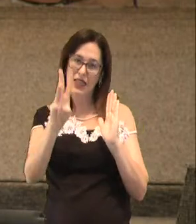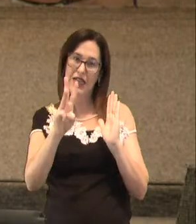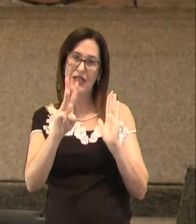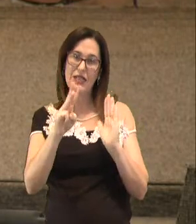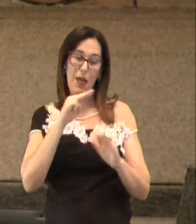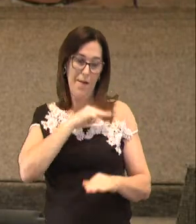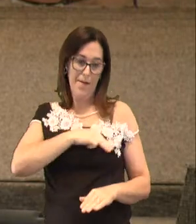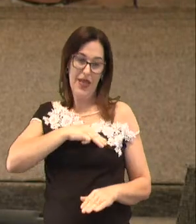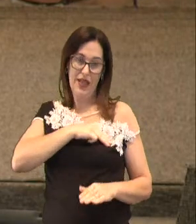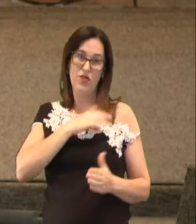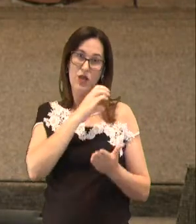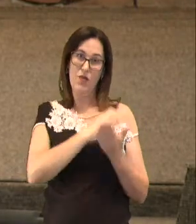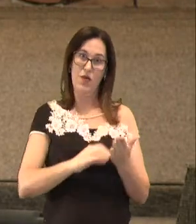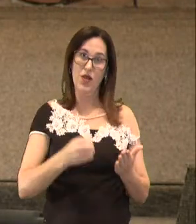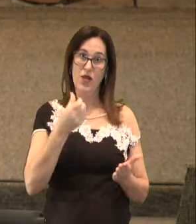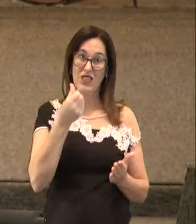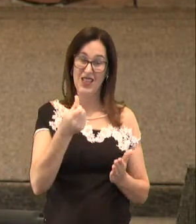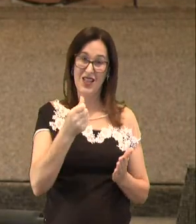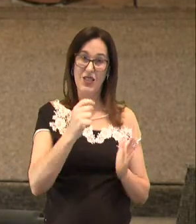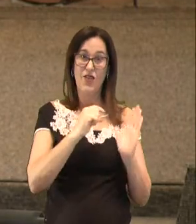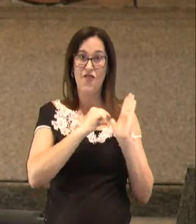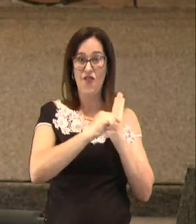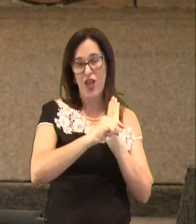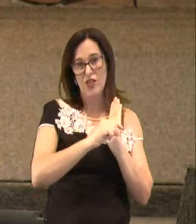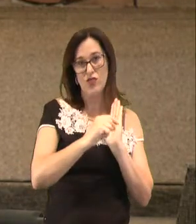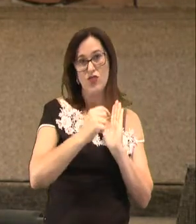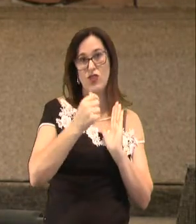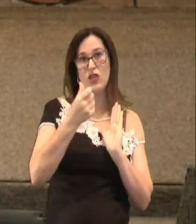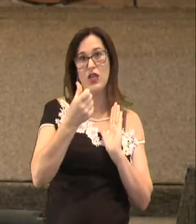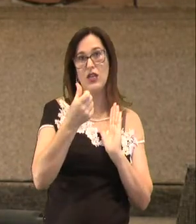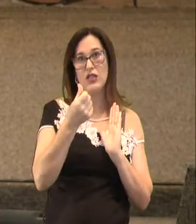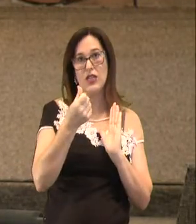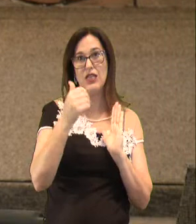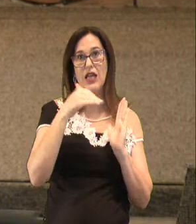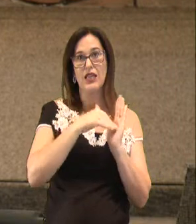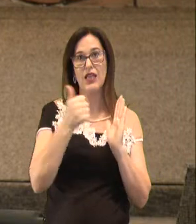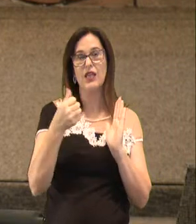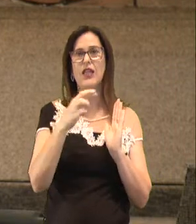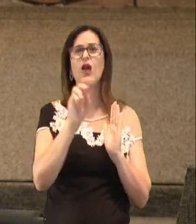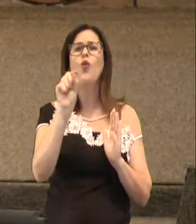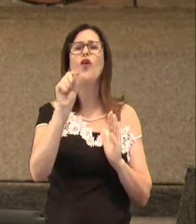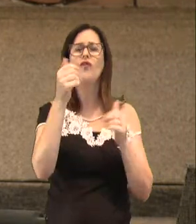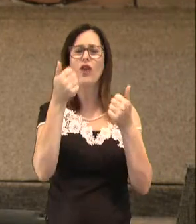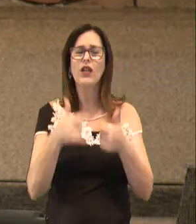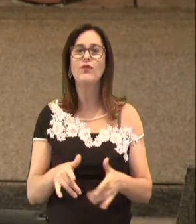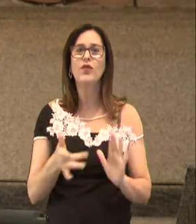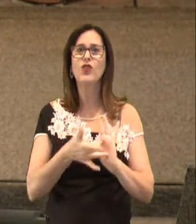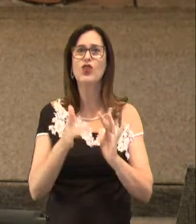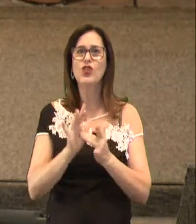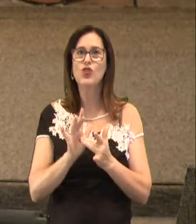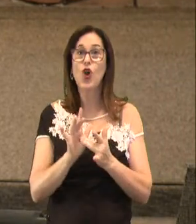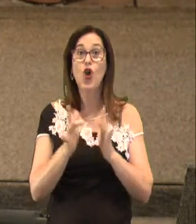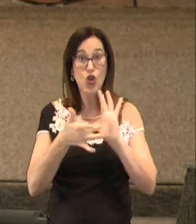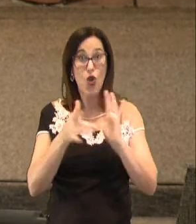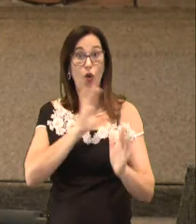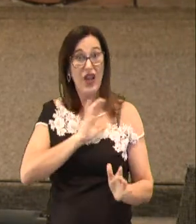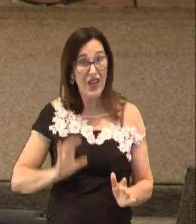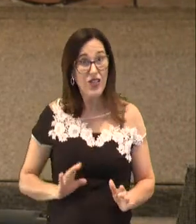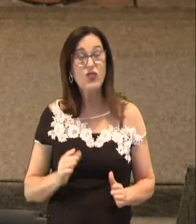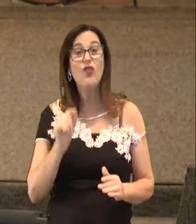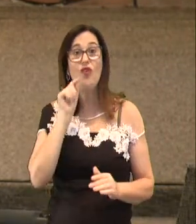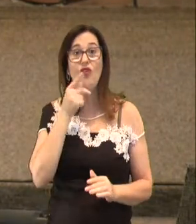Mateus capítulo 6, dos versos 9 a 13, diz assim o texto. Jesus, o próprio Cristo, diz